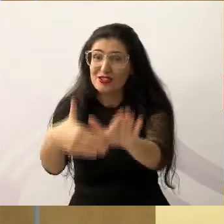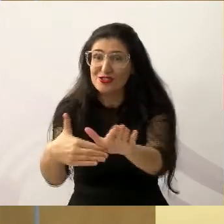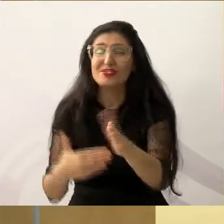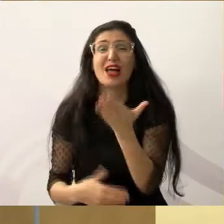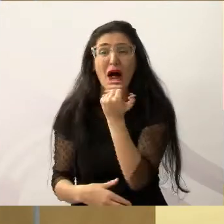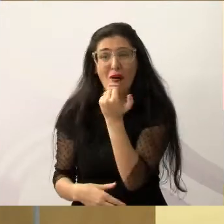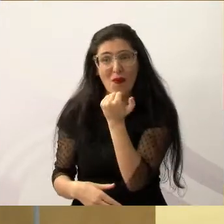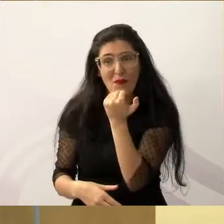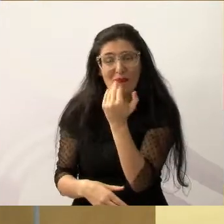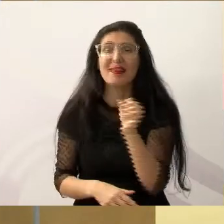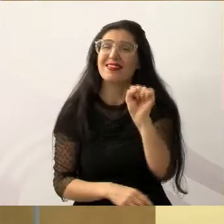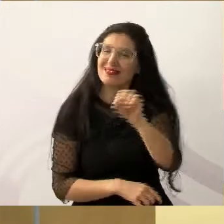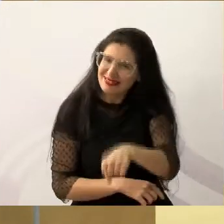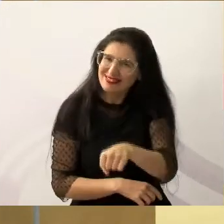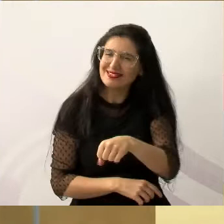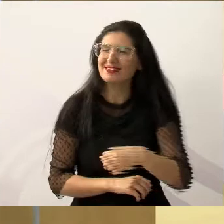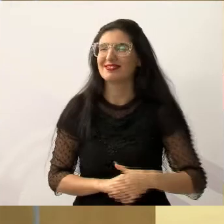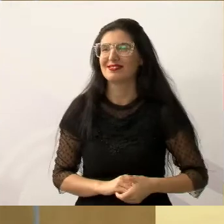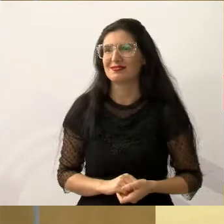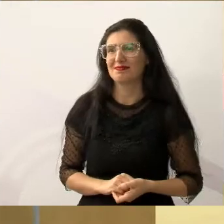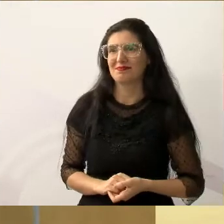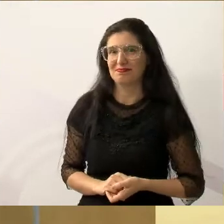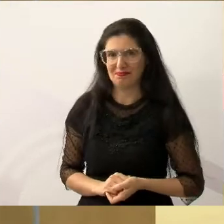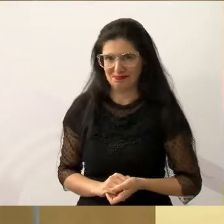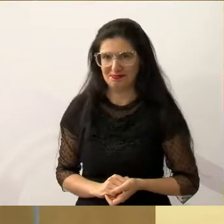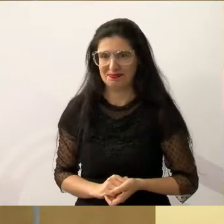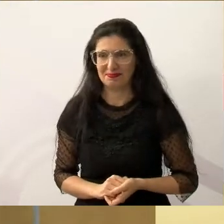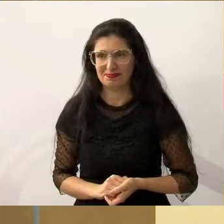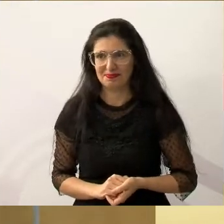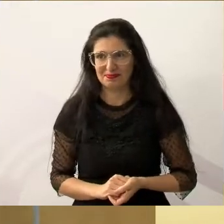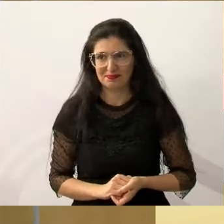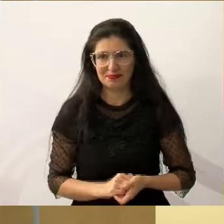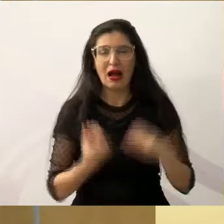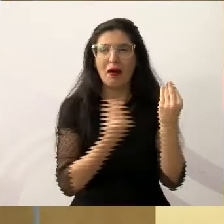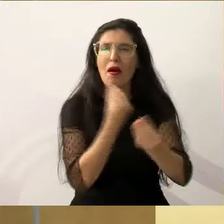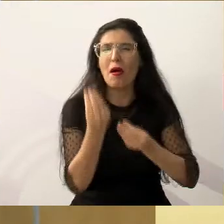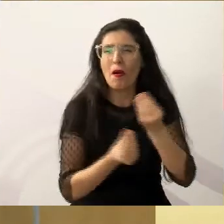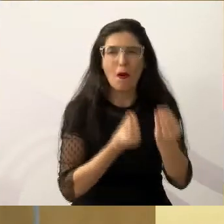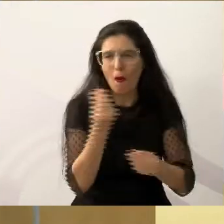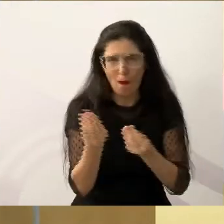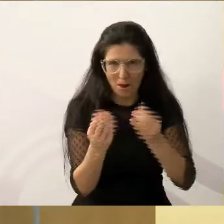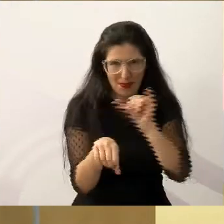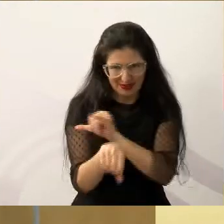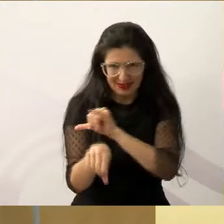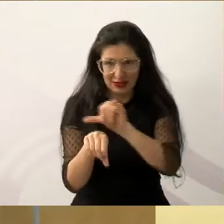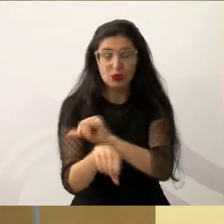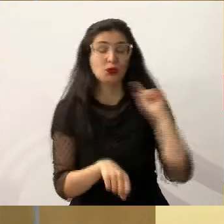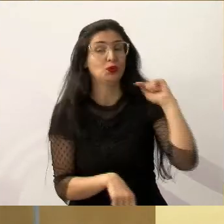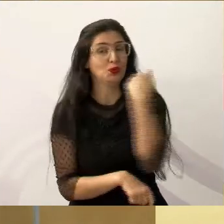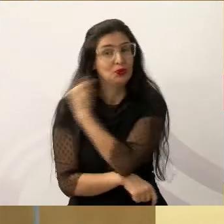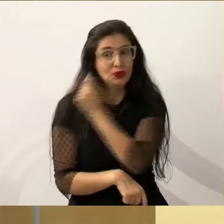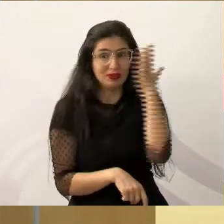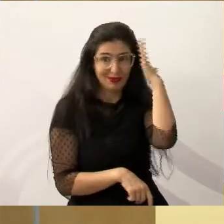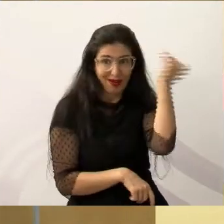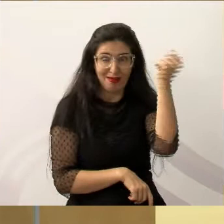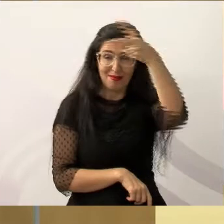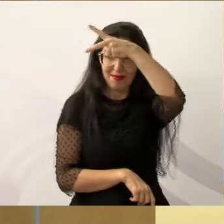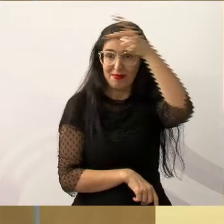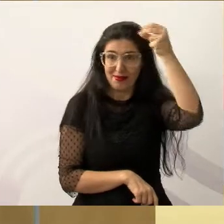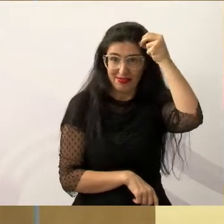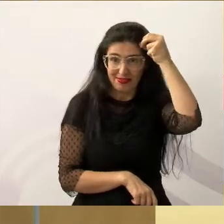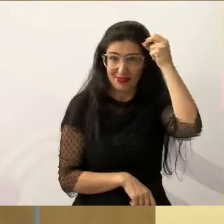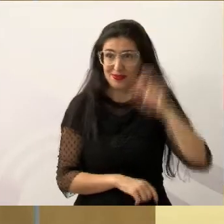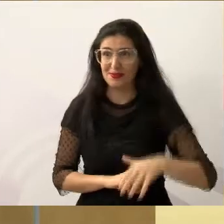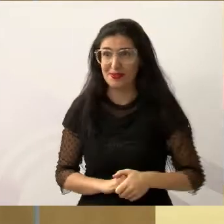pessoas tenham como subsistir. E será feito da seguinte maneira: a gente sabe que a Prefeitura vem